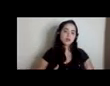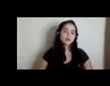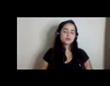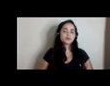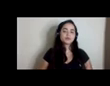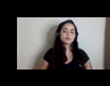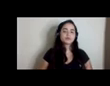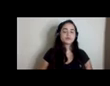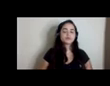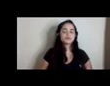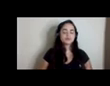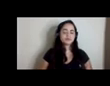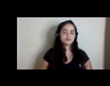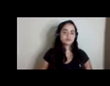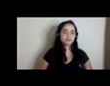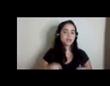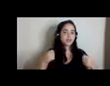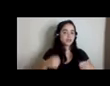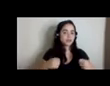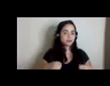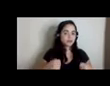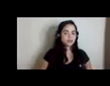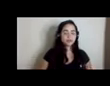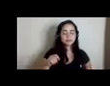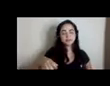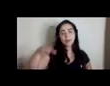a necessidade da conscientização.